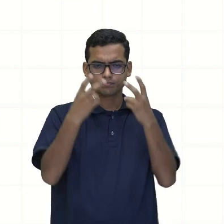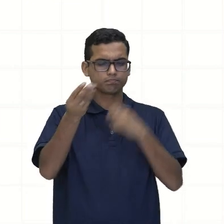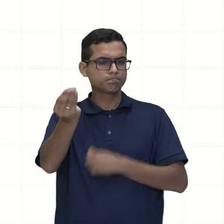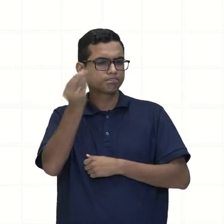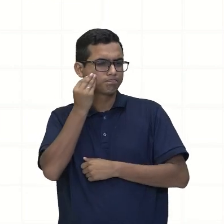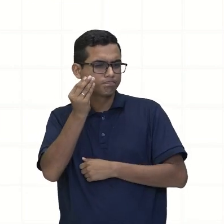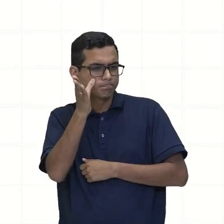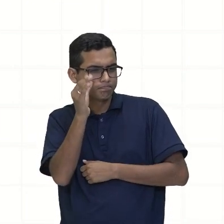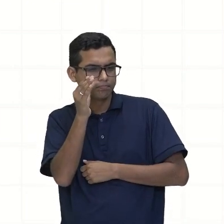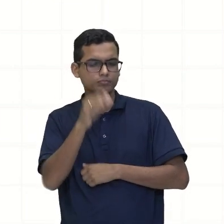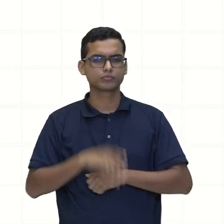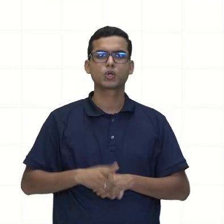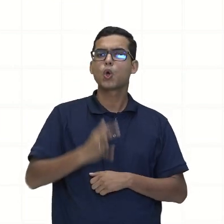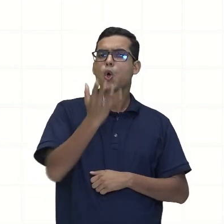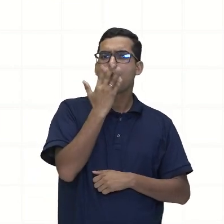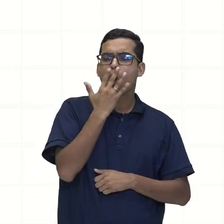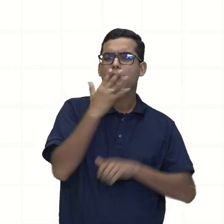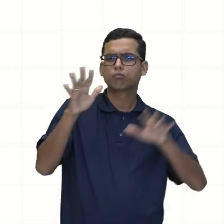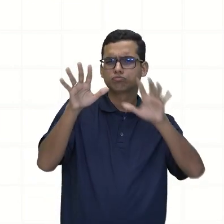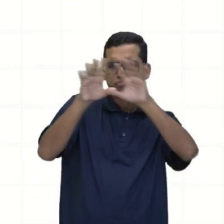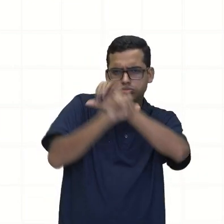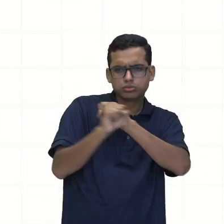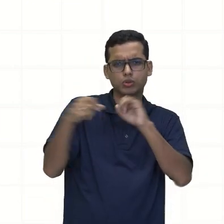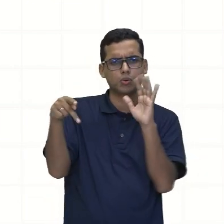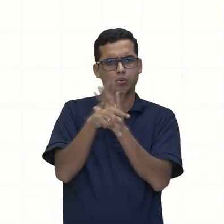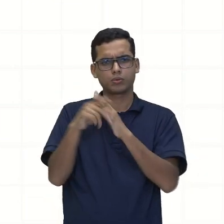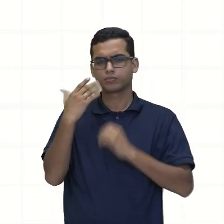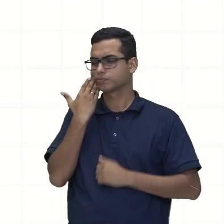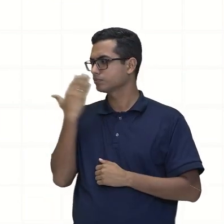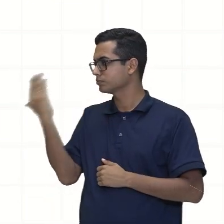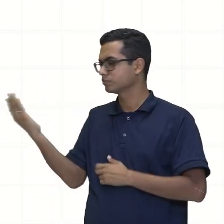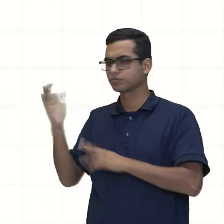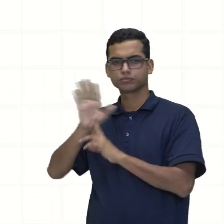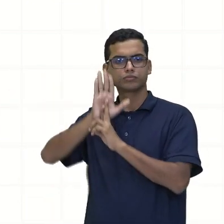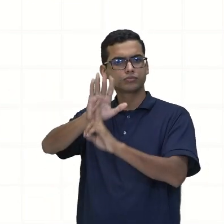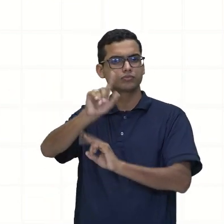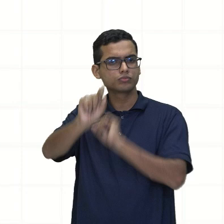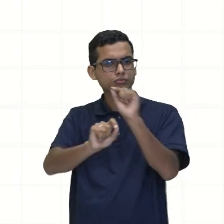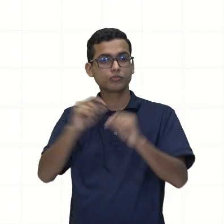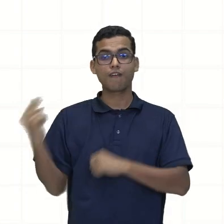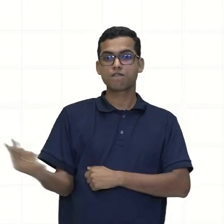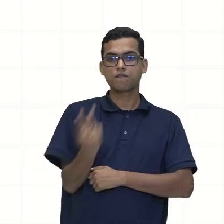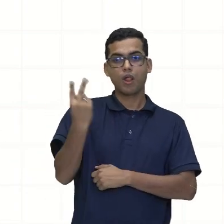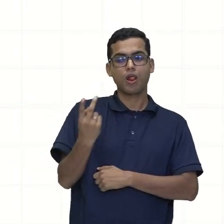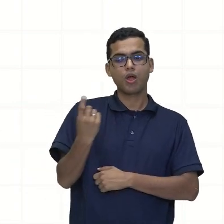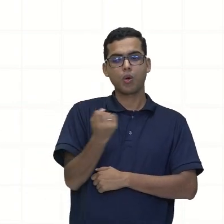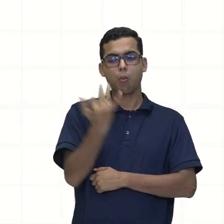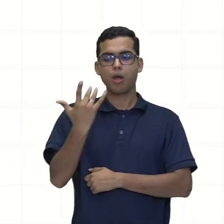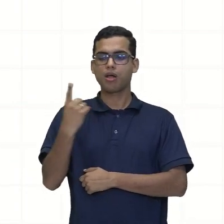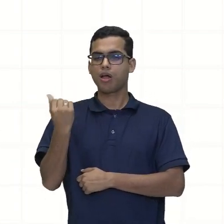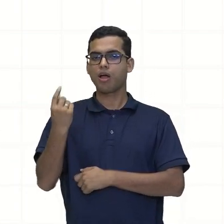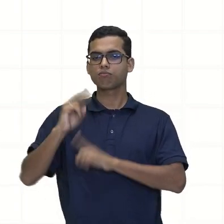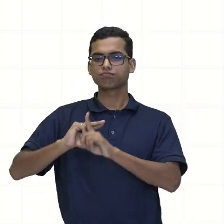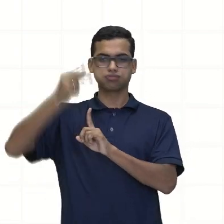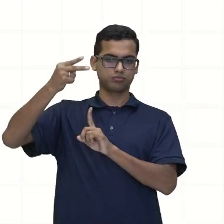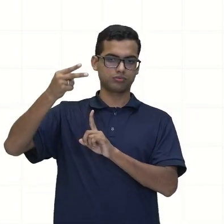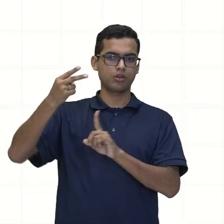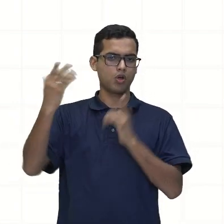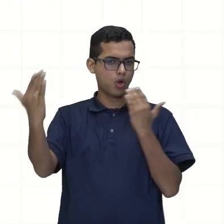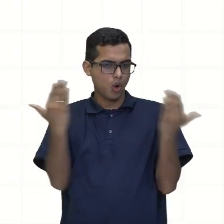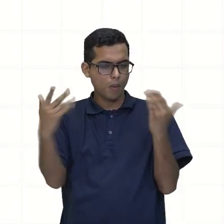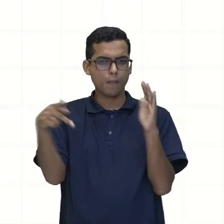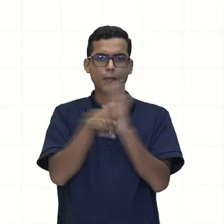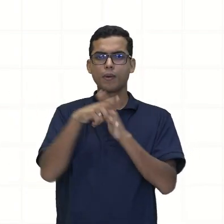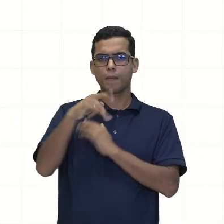os tons mais escuros do mapa, eles vão representar valores maiores relacionados ao